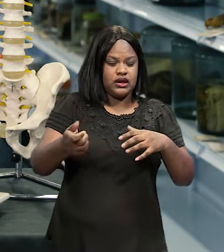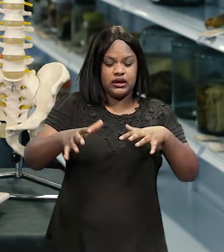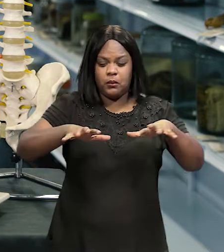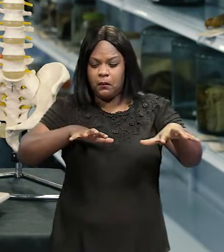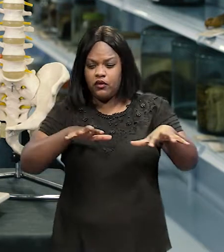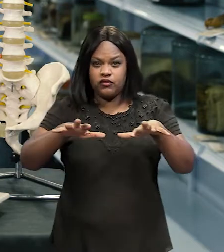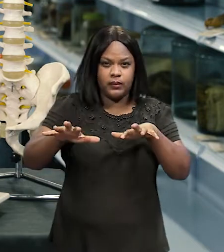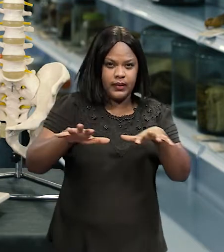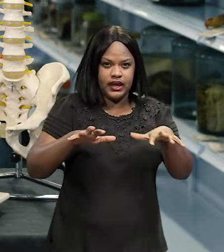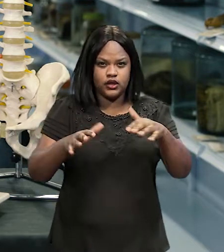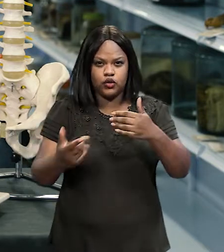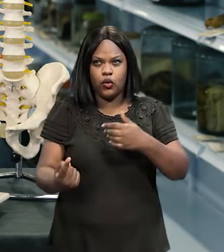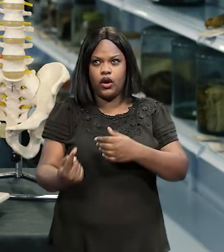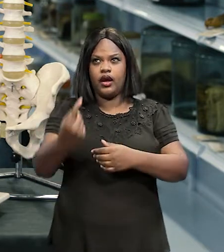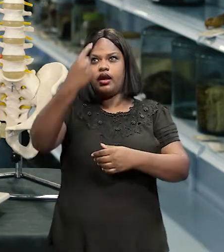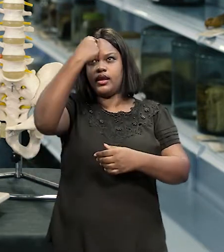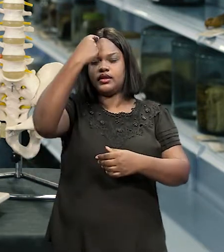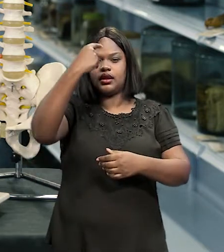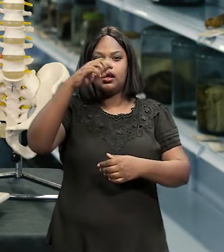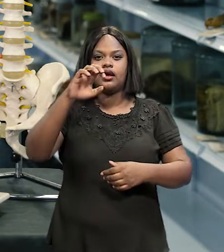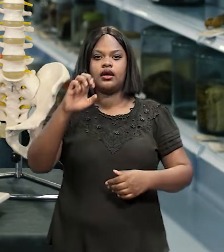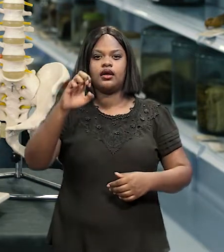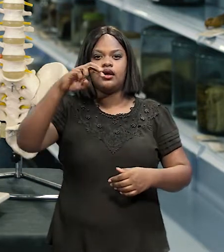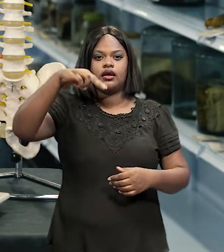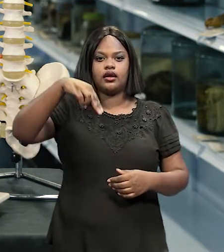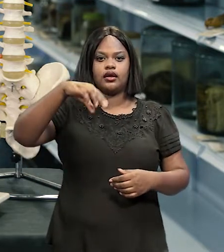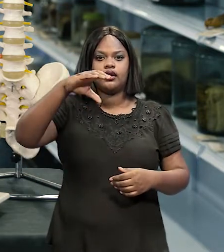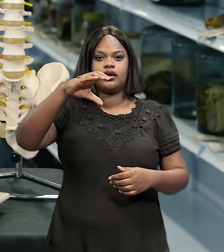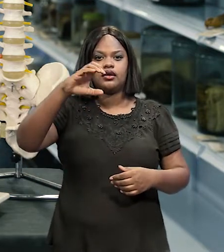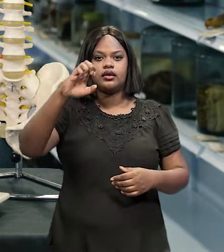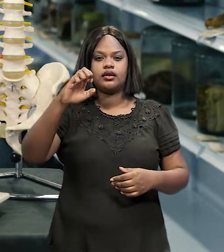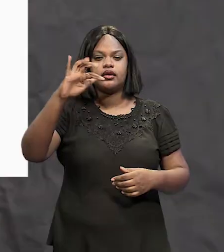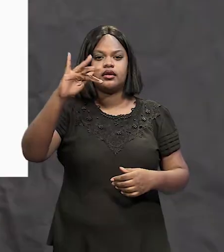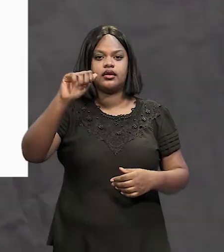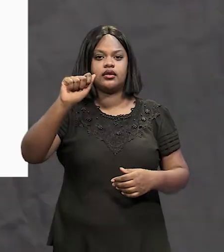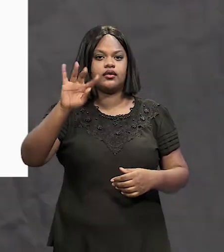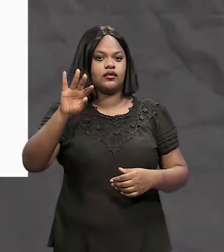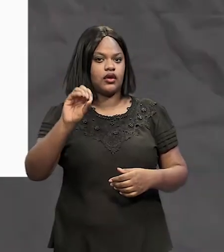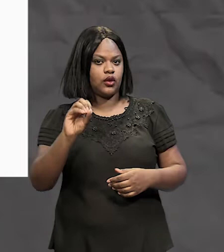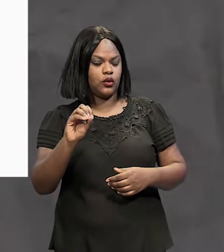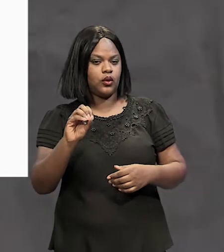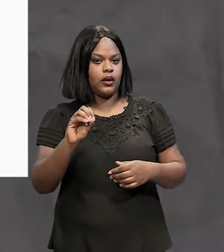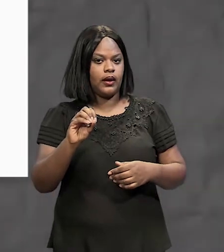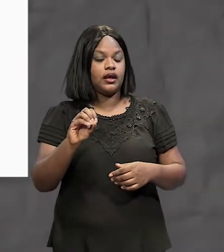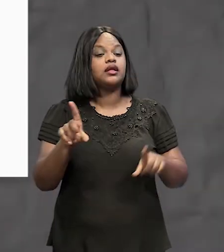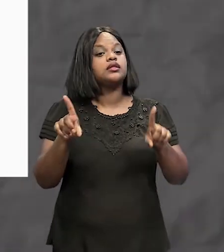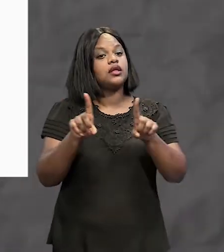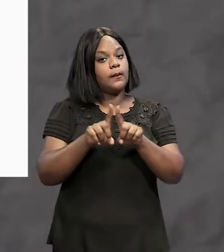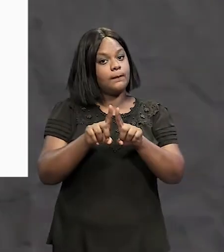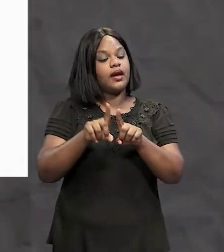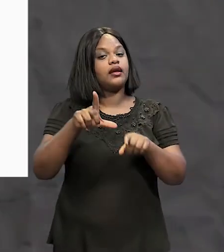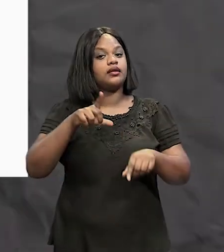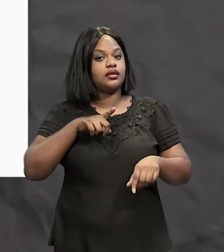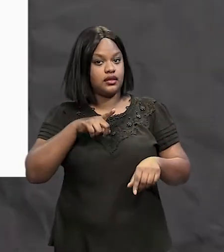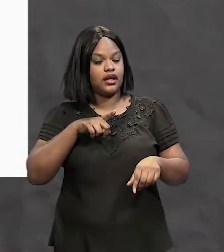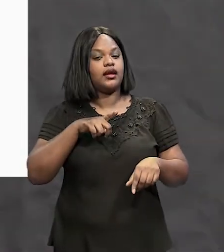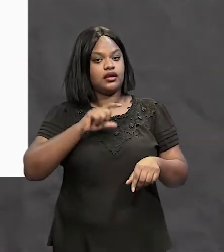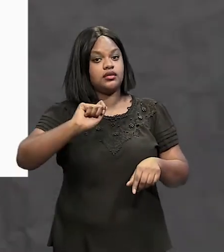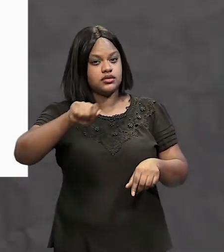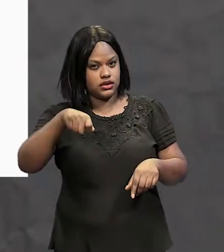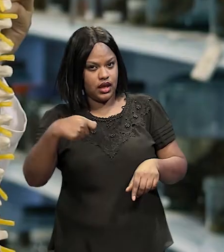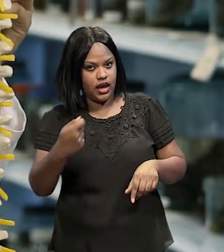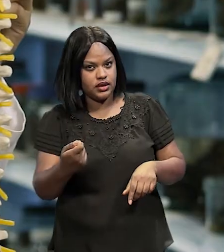central pelo encéfalo. Muitas delas passam primeiro pela medula espinal, que é uma estrutura que fica dentro da coluna